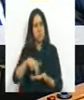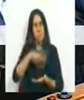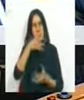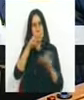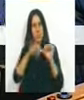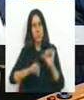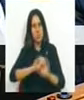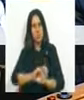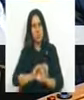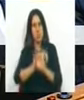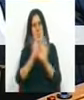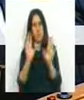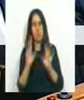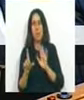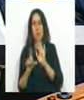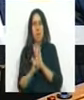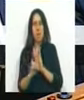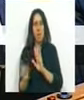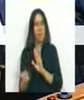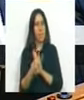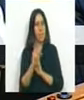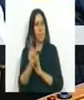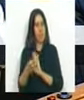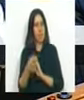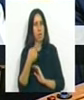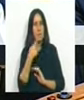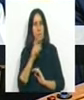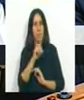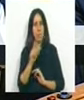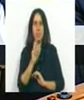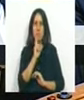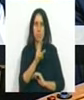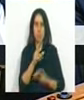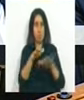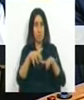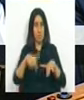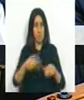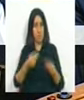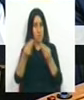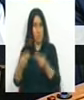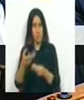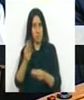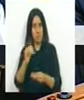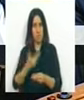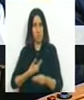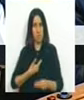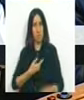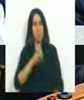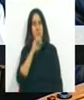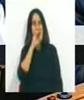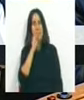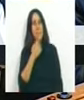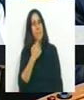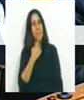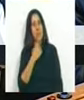mas ficou perante um dever legal de responder à pergunta parlamentar que o PSD o fez. E, pasme-se, o